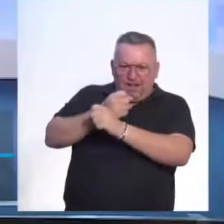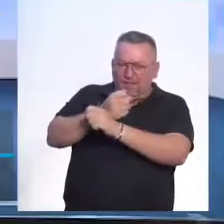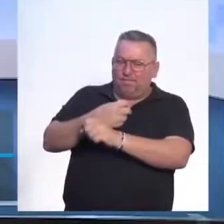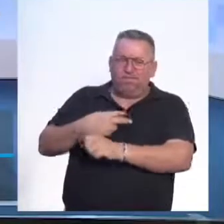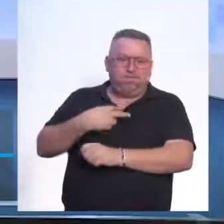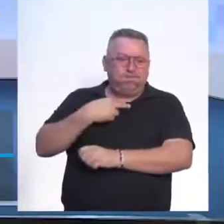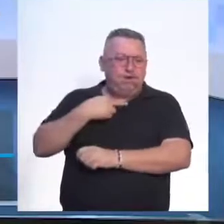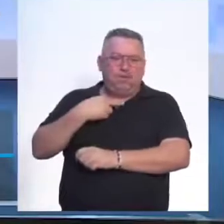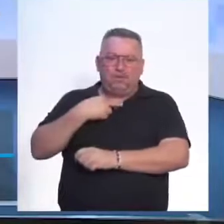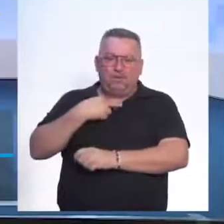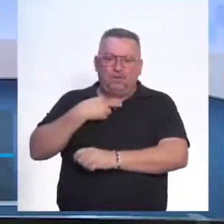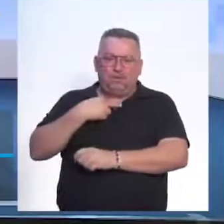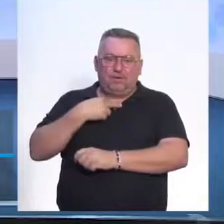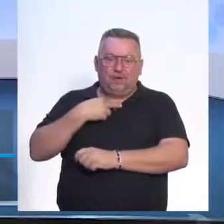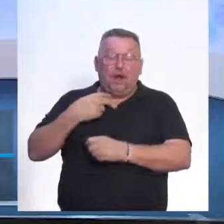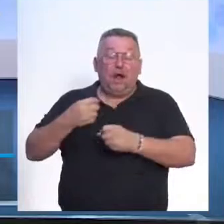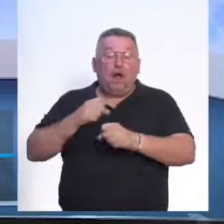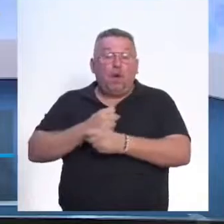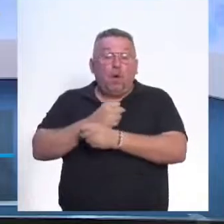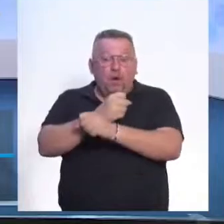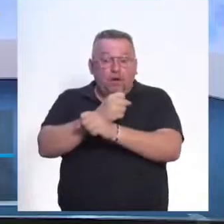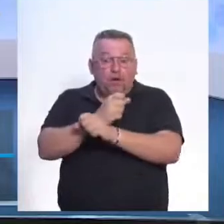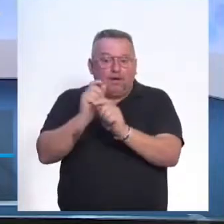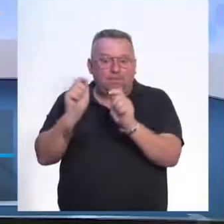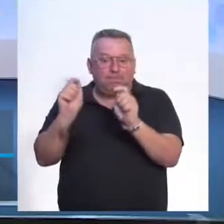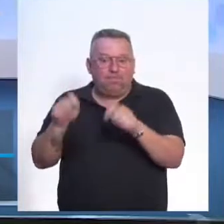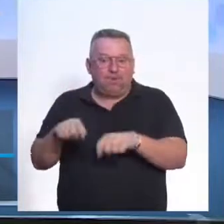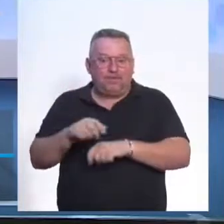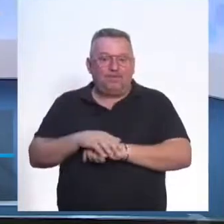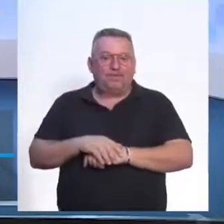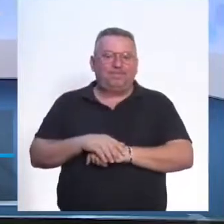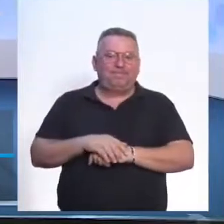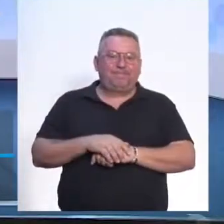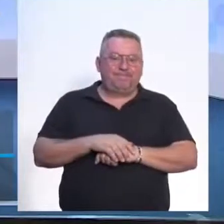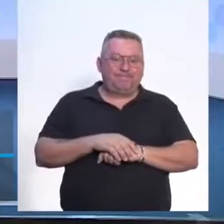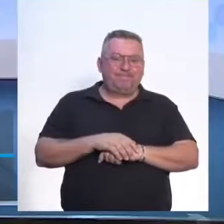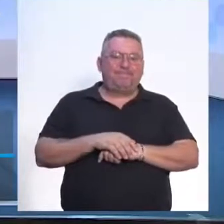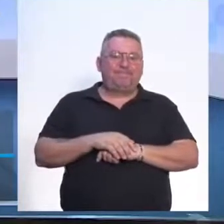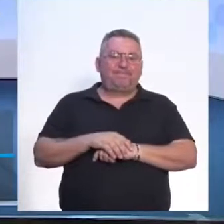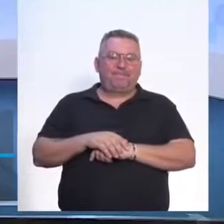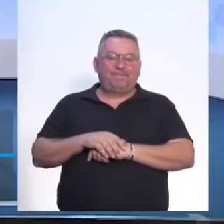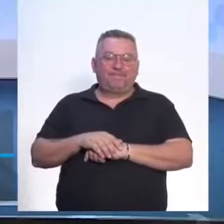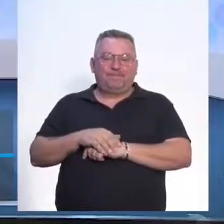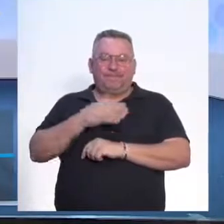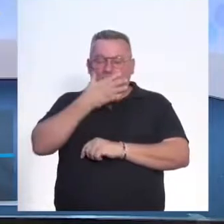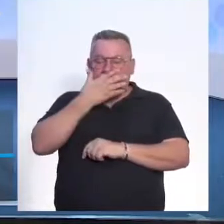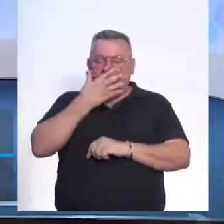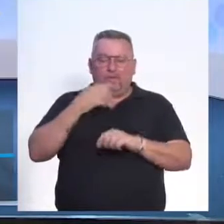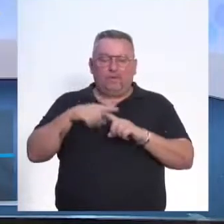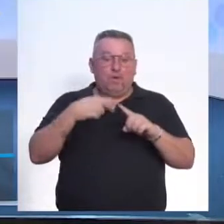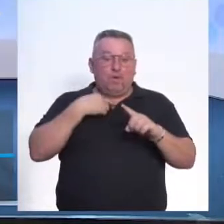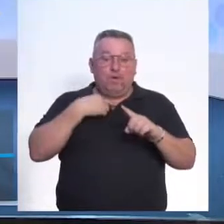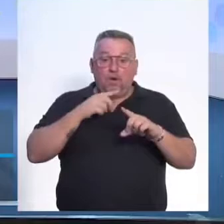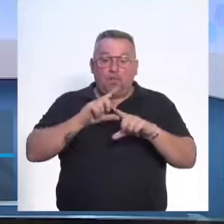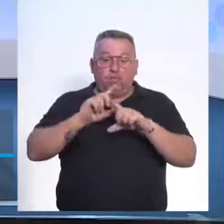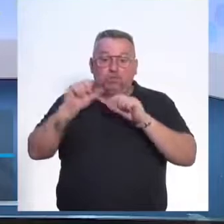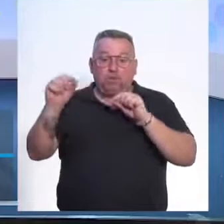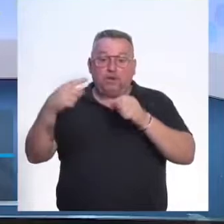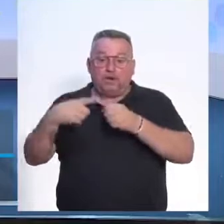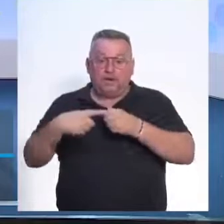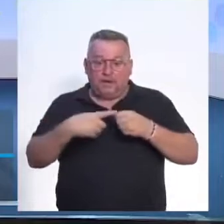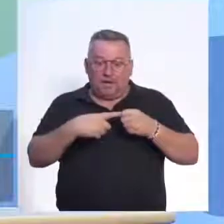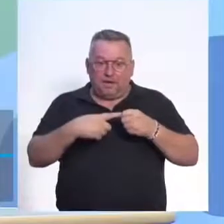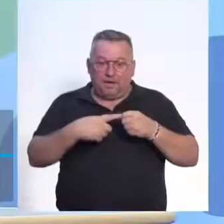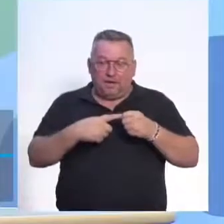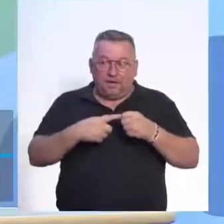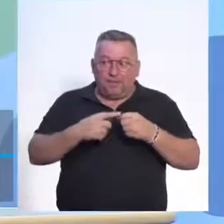o escravo pode. Exatamente. Porque ele não tem a liberdade de sair da cidade. Isto. Ah, tá. É Certo. quase,